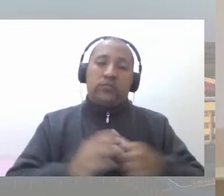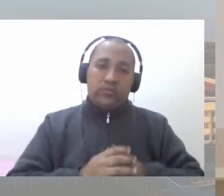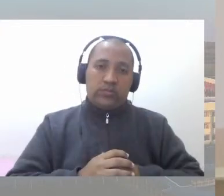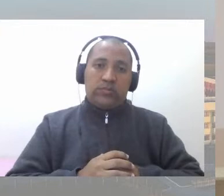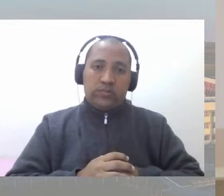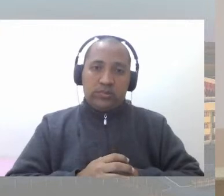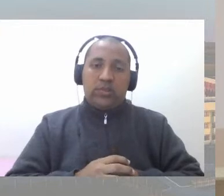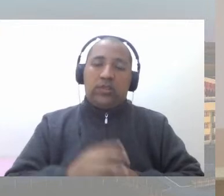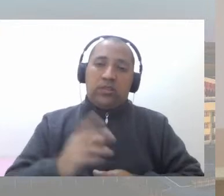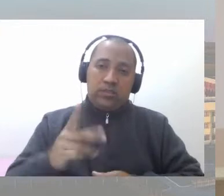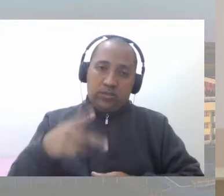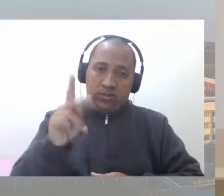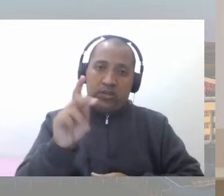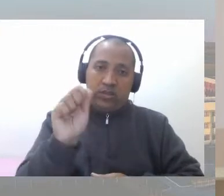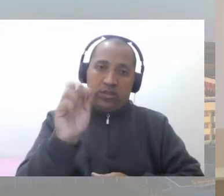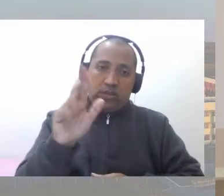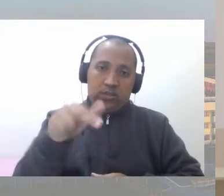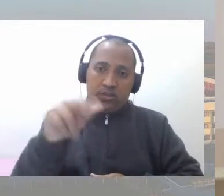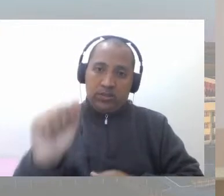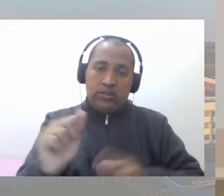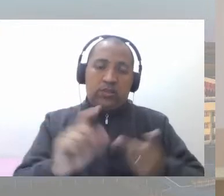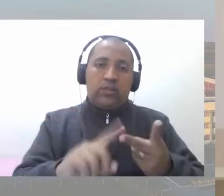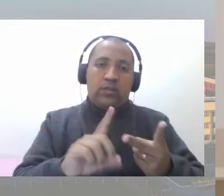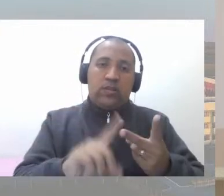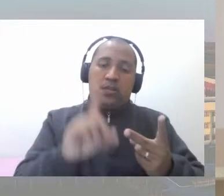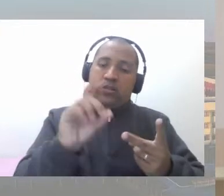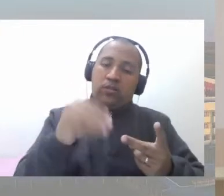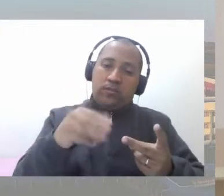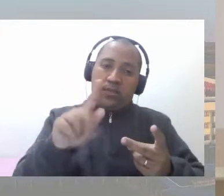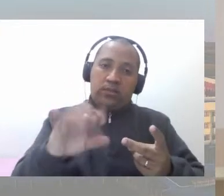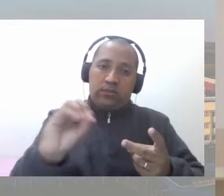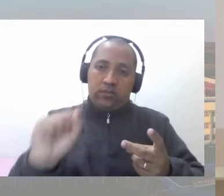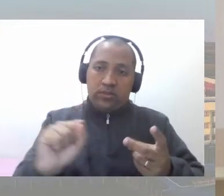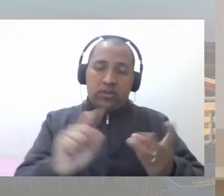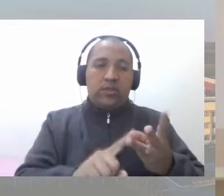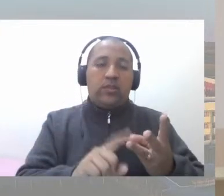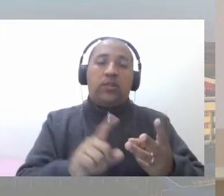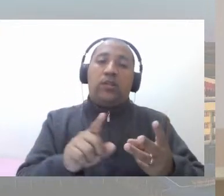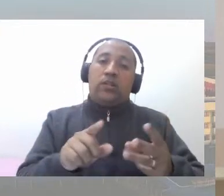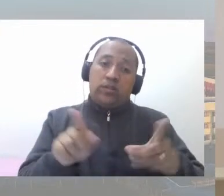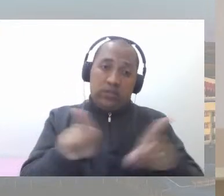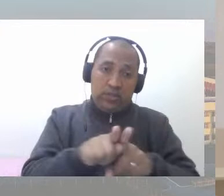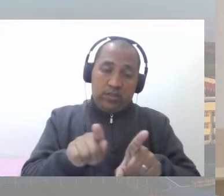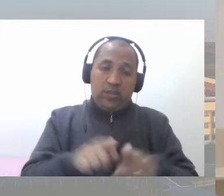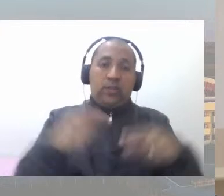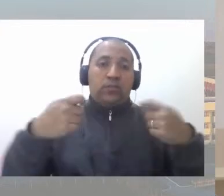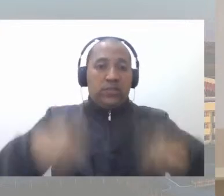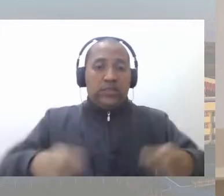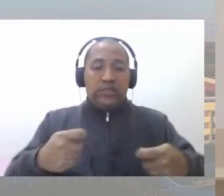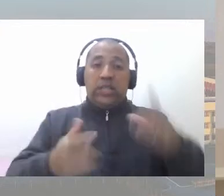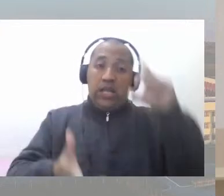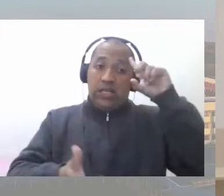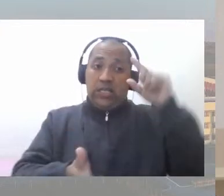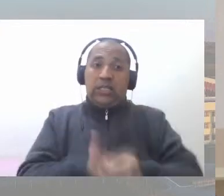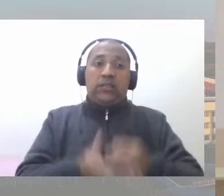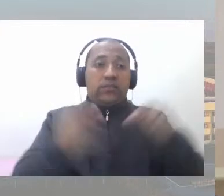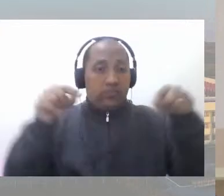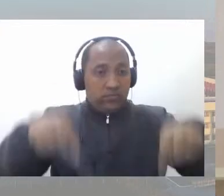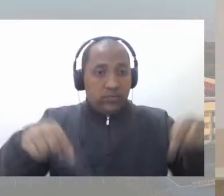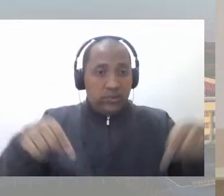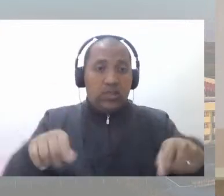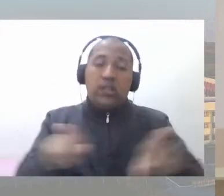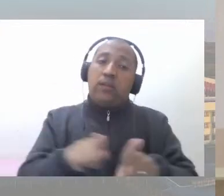a Karina, o Domingos já se disponibilizaram. Nós só temos que deliberar aqui, né, e o Arthur